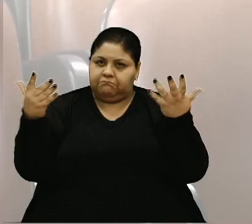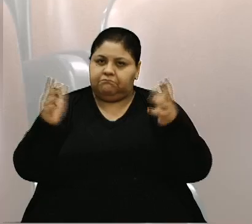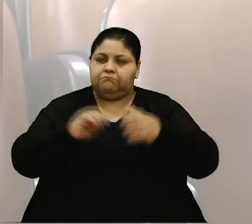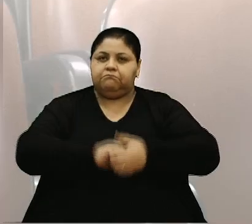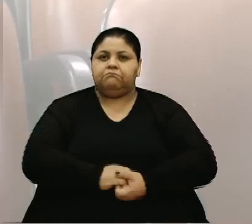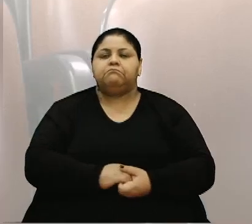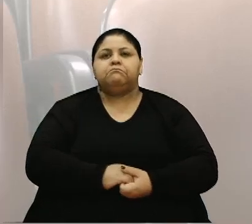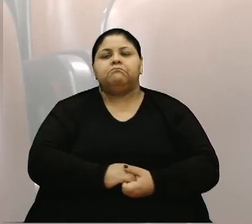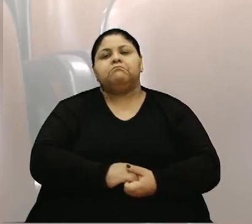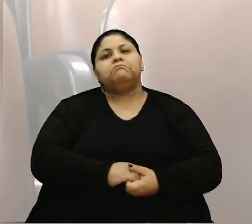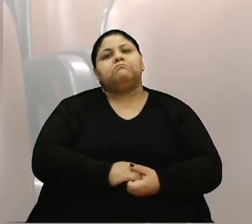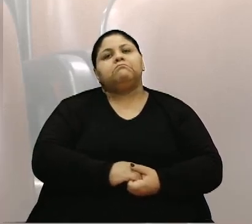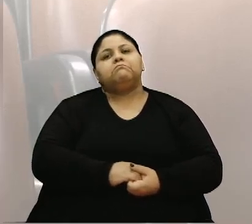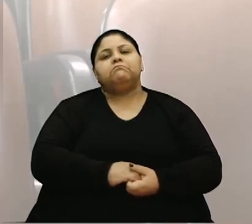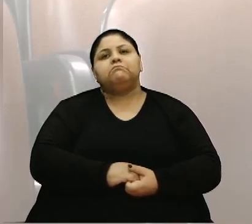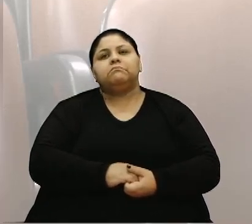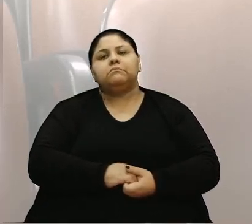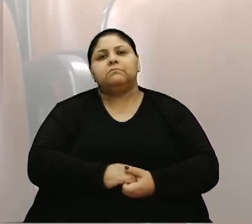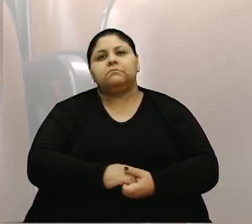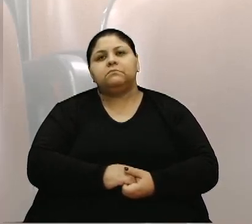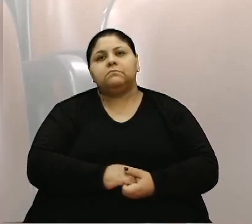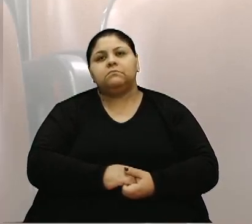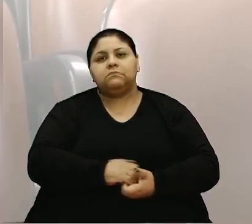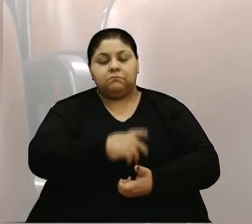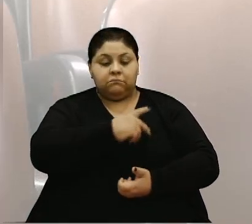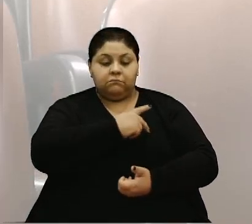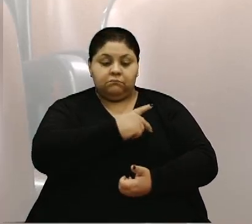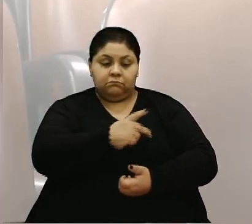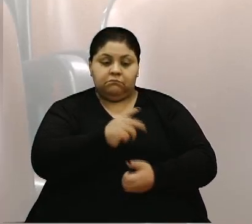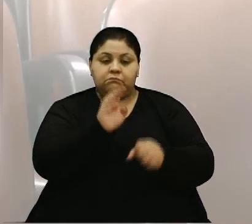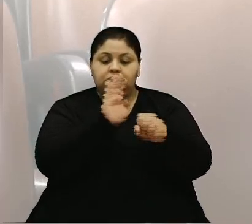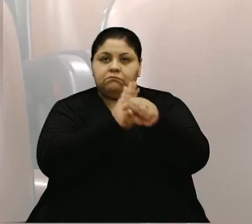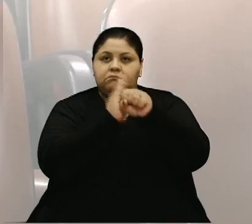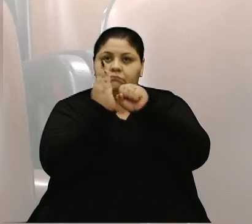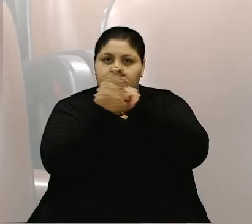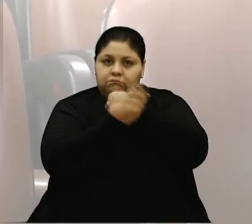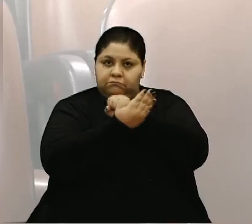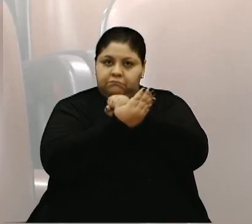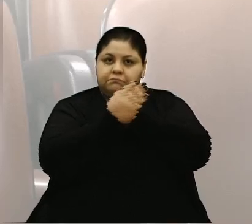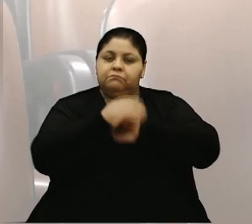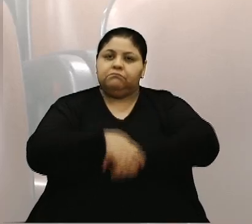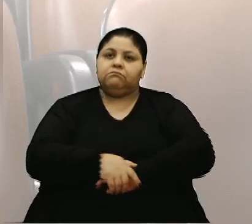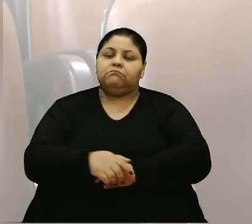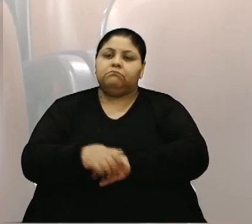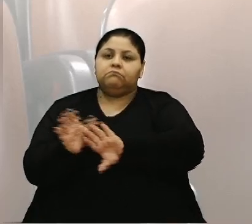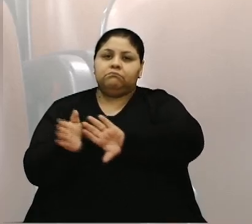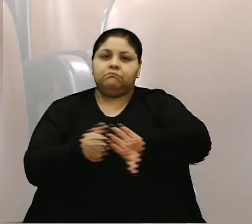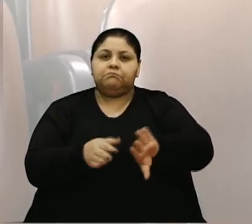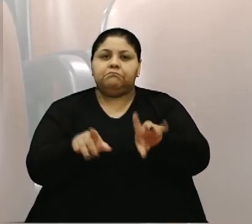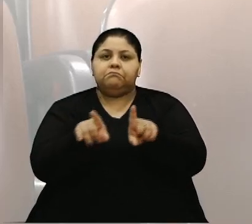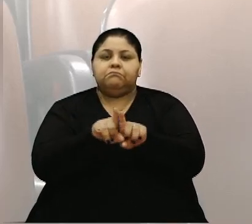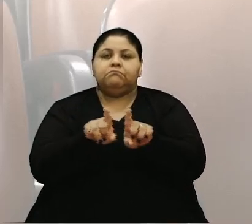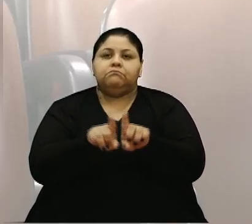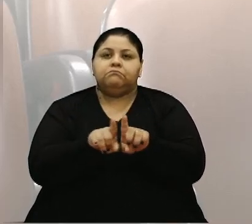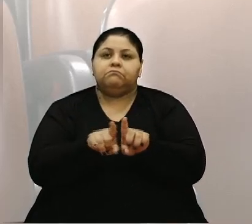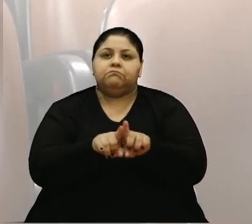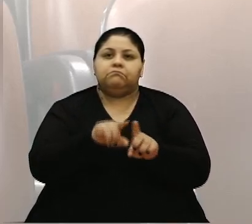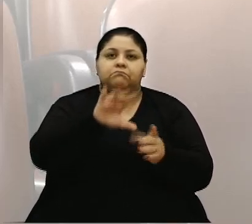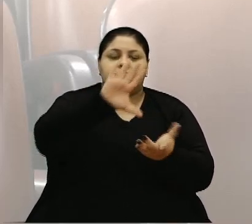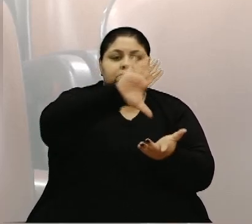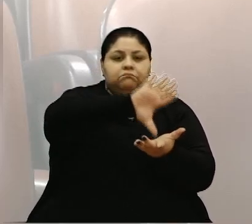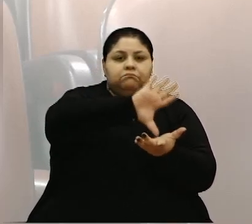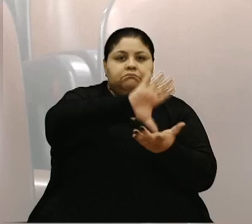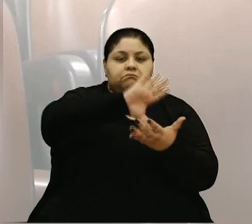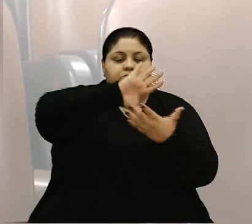para essa presidente desse bairro Campo da Serra. E também, presidente, a feira de artesanato.